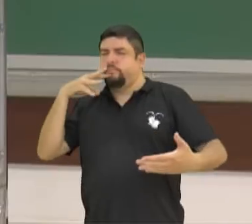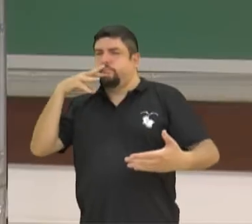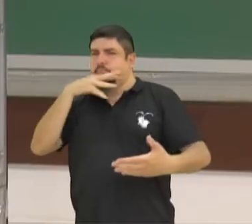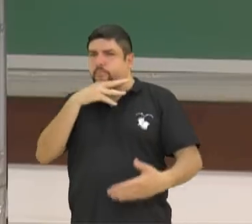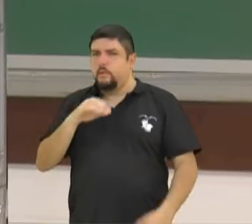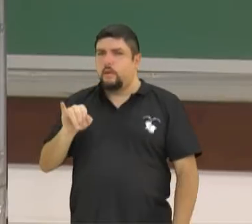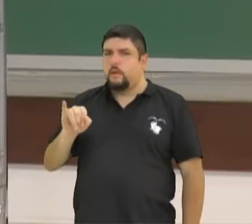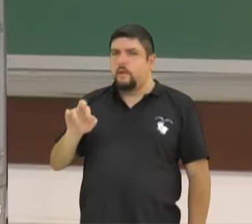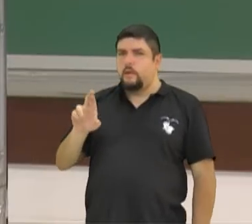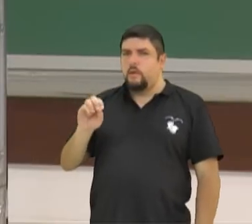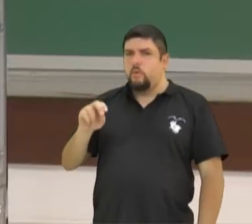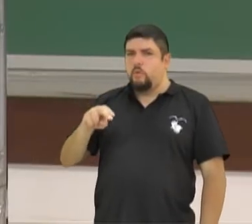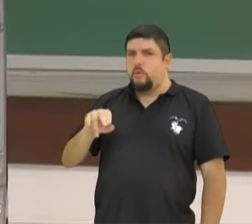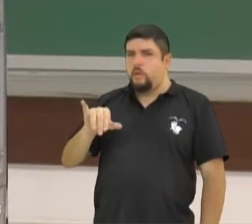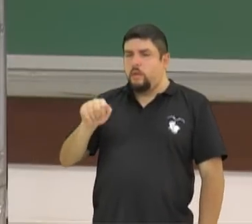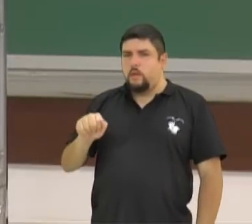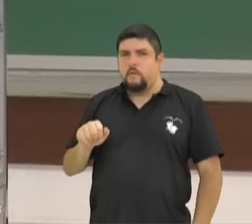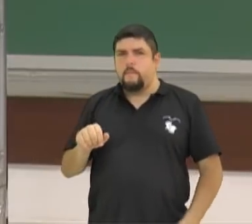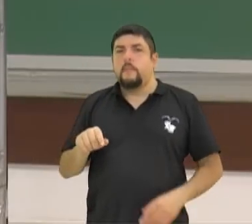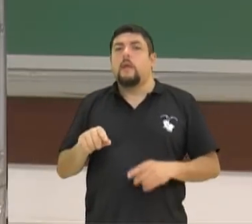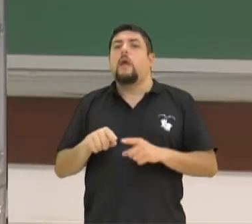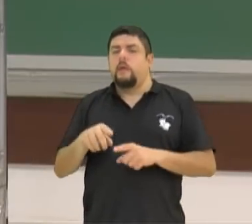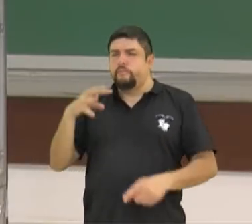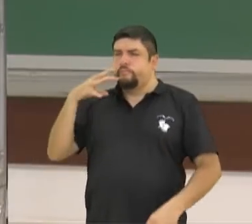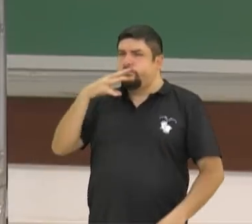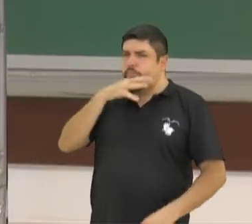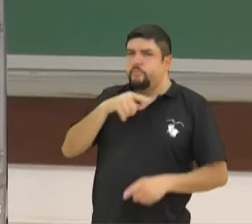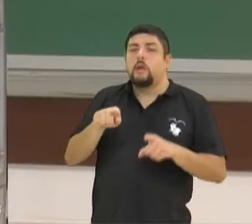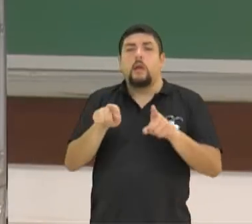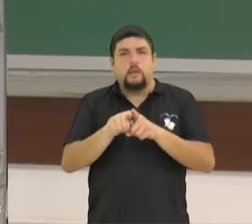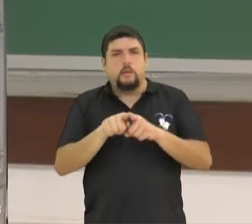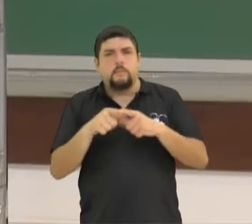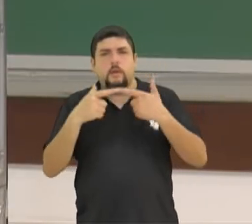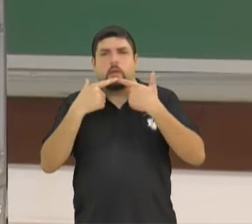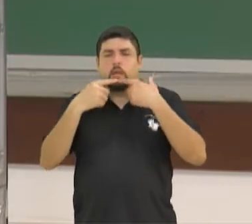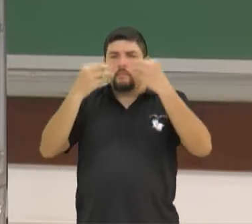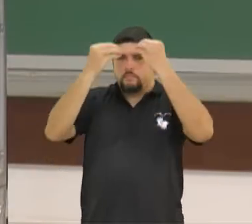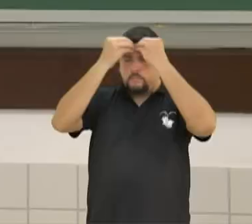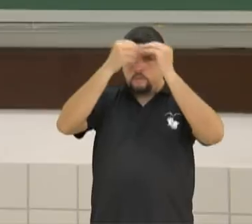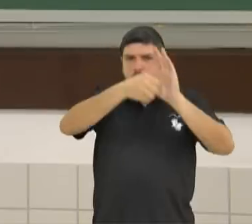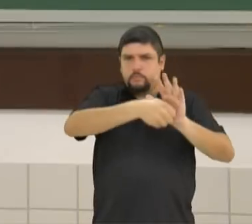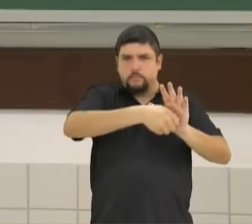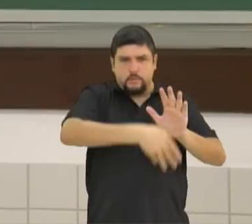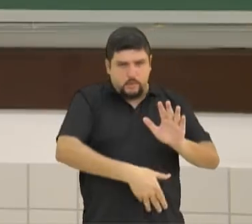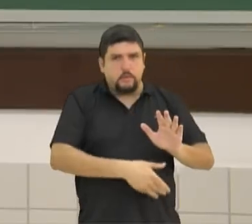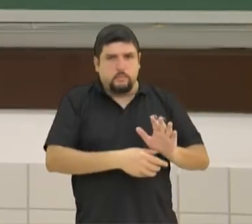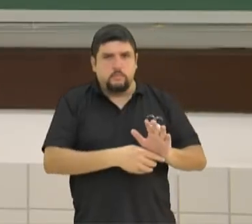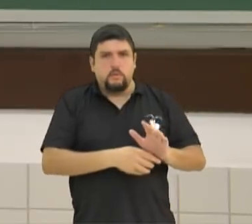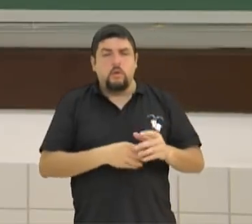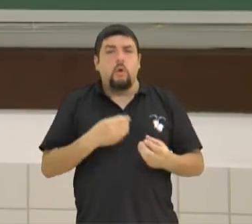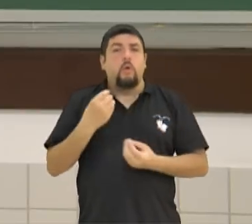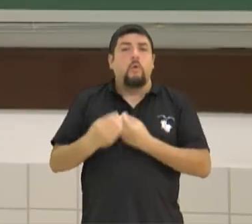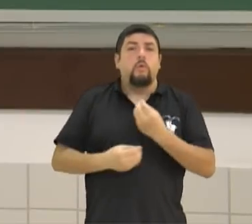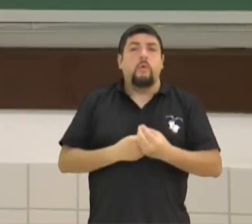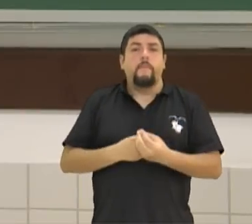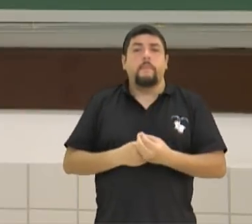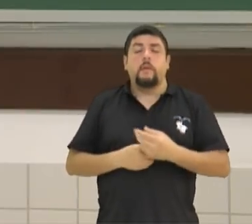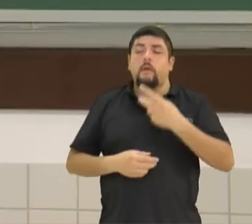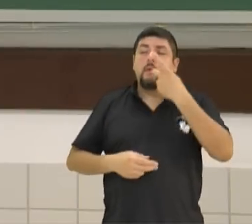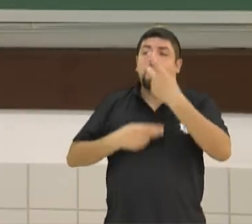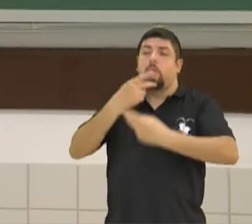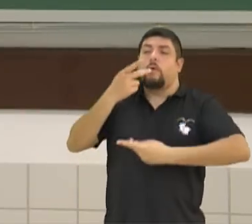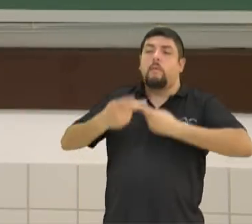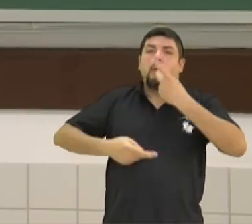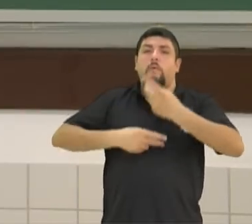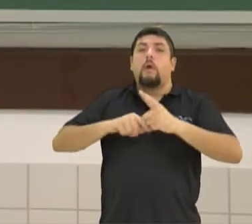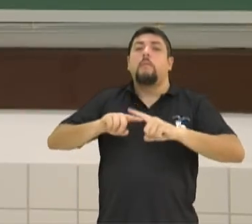a ironia, vocês sabem, é uma outra figura de linguagem também, onde os interlocutores dizem muitas vezes o contrário daquilo que